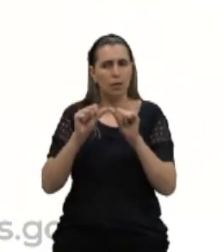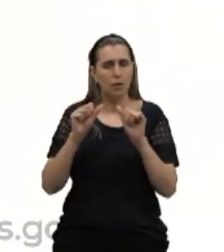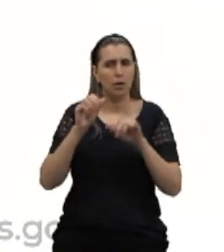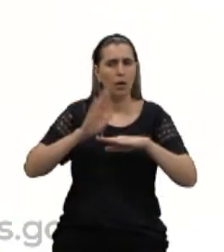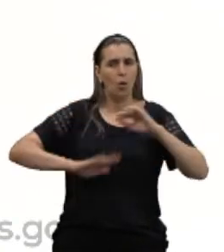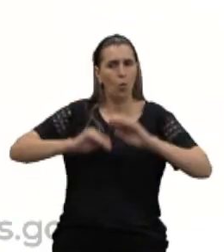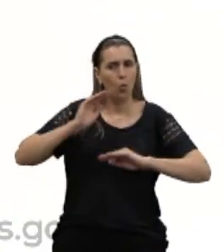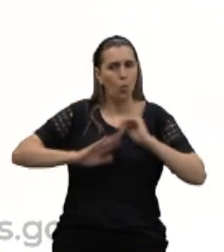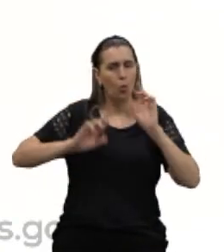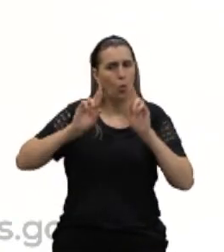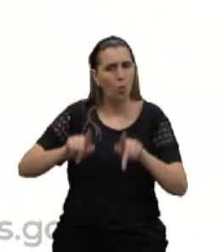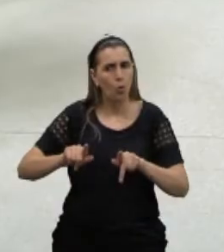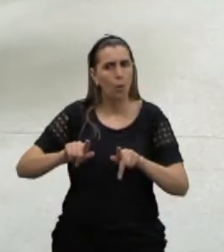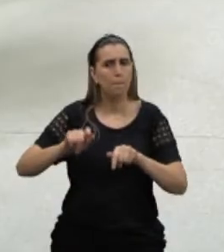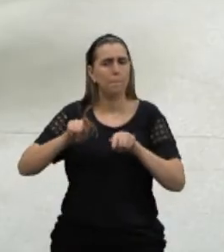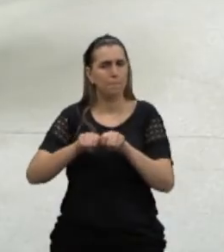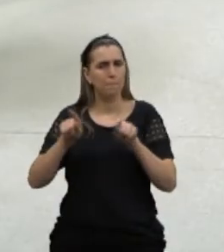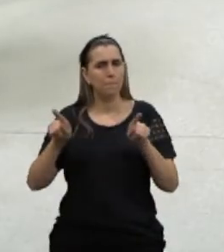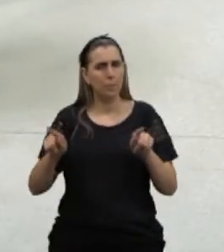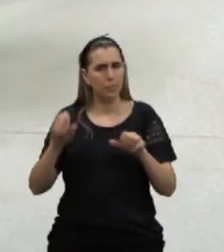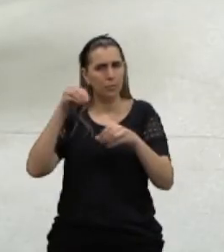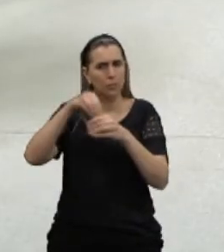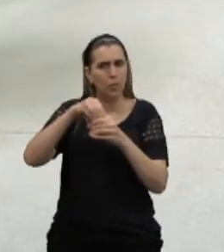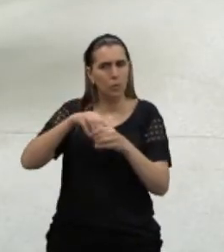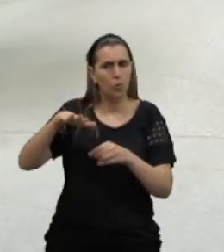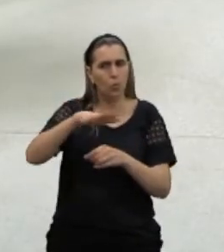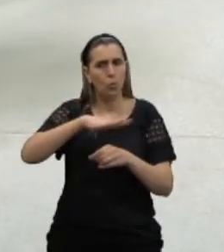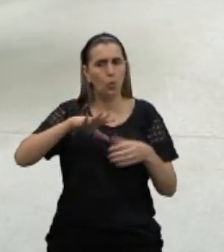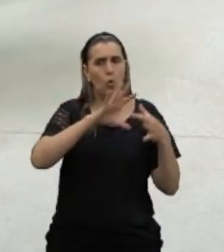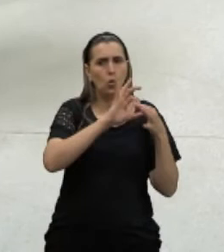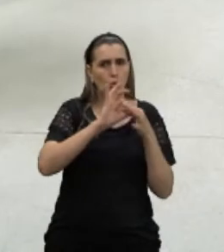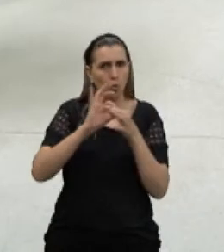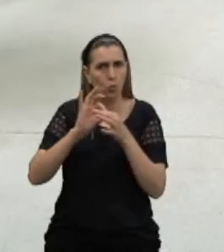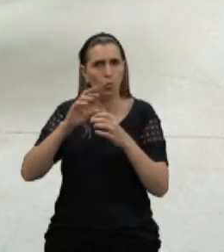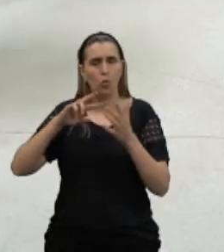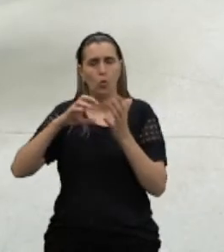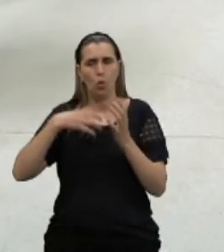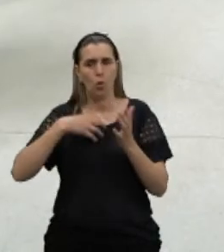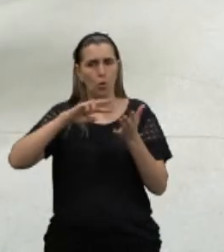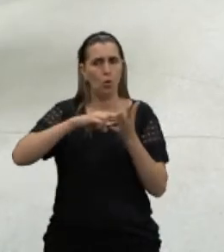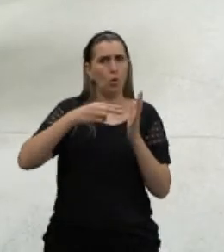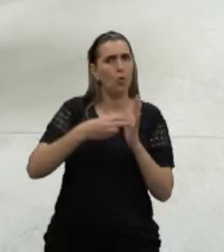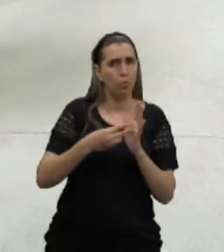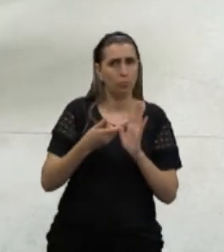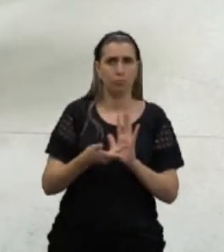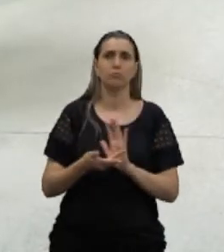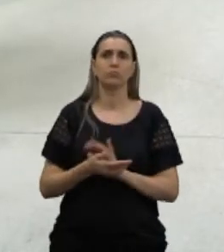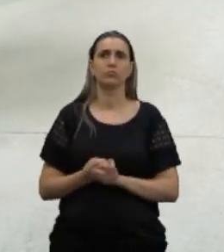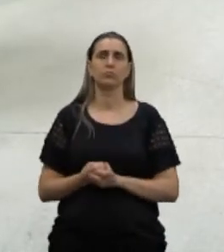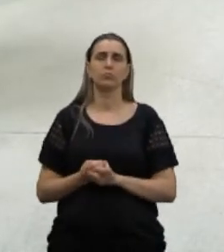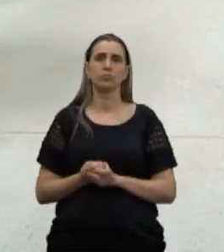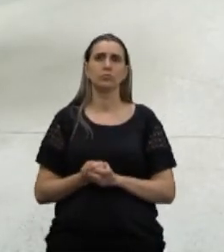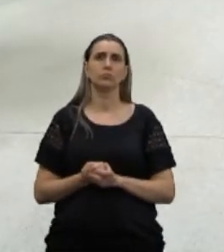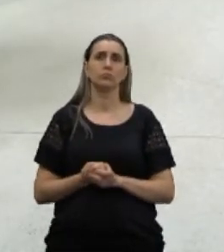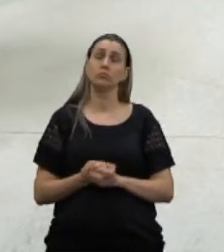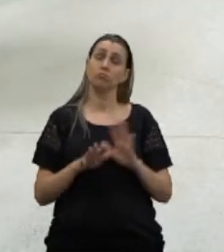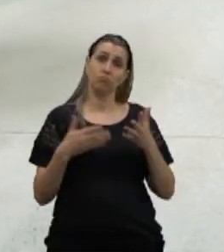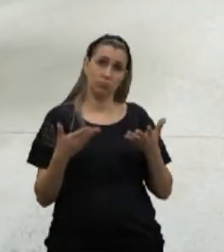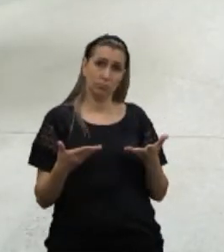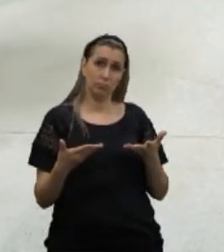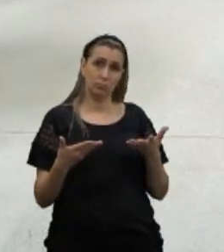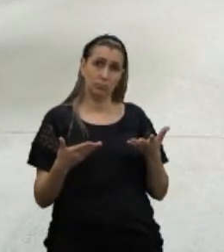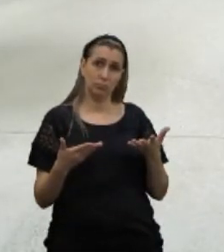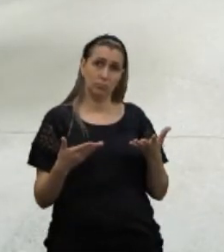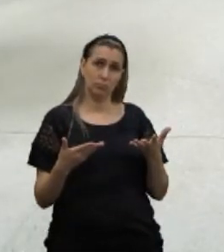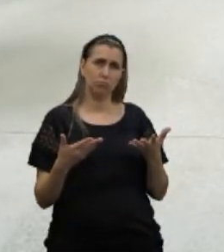ações diferentes, mas elas estão dentro de um mesmo contexto semântico, por assim dizer. Isso aí, isso aí. Então,